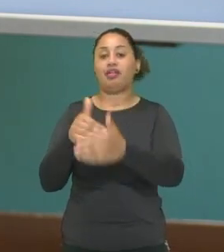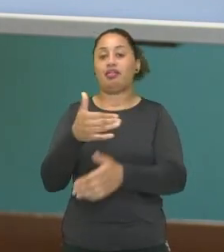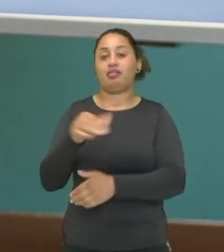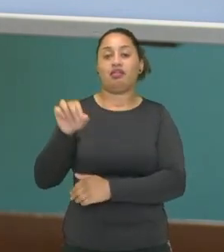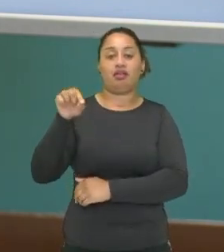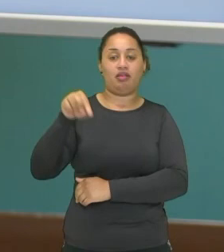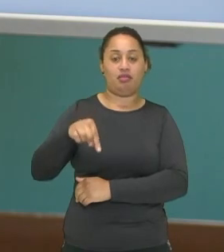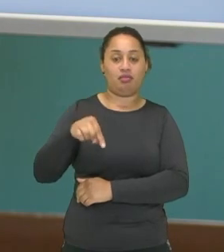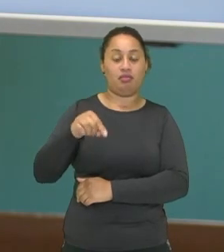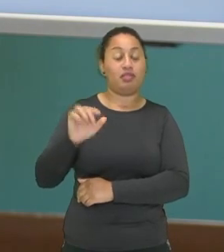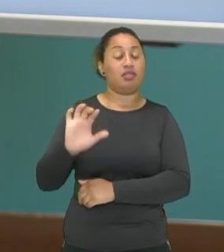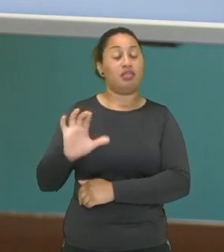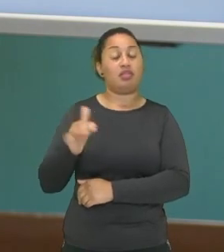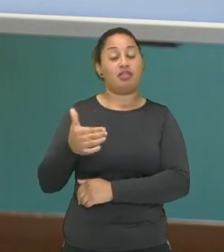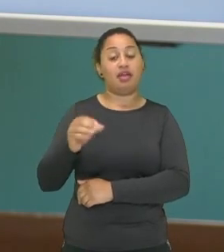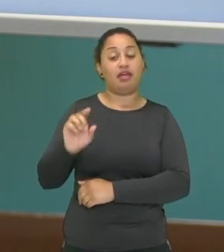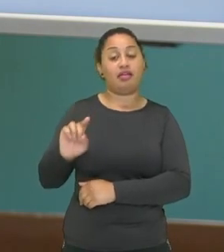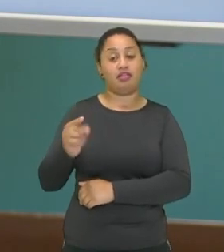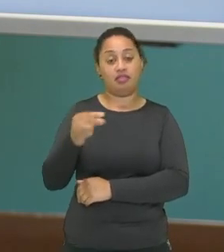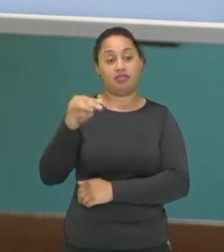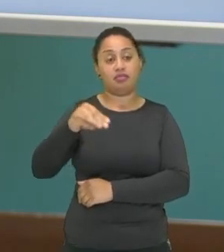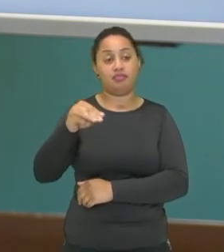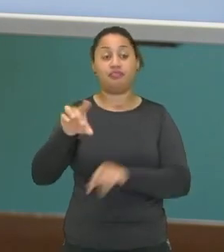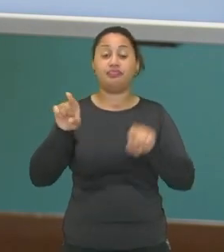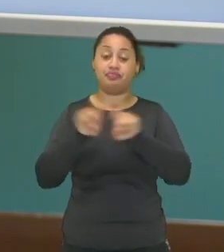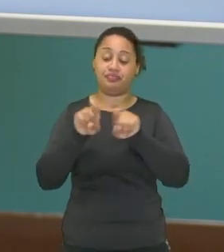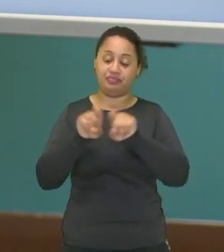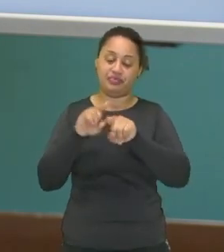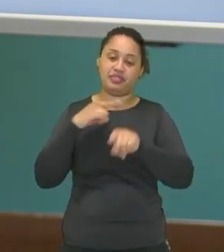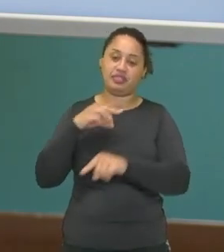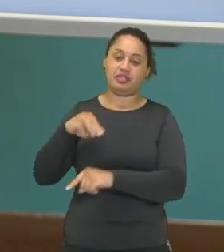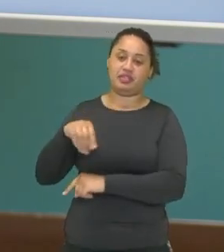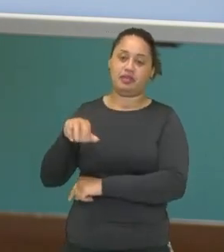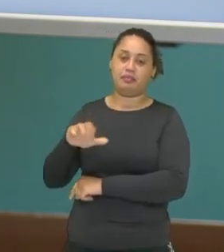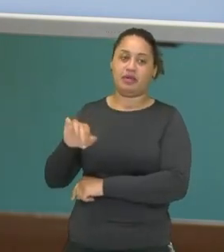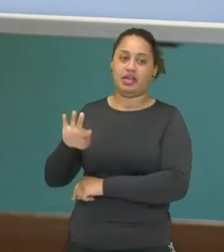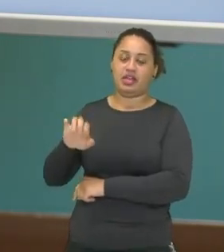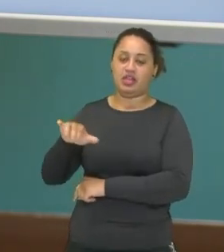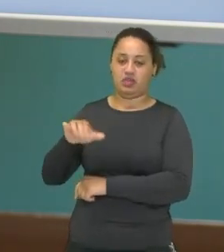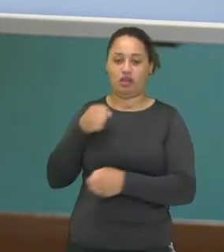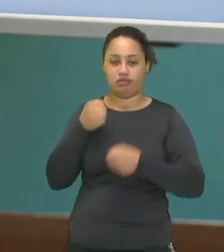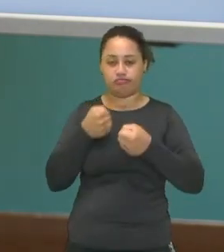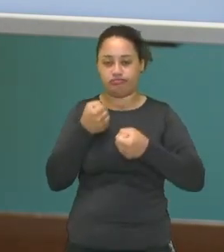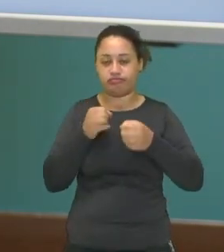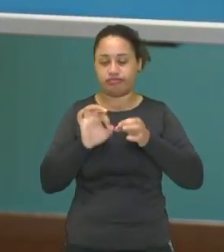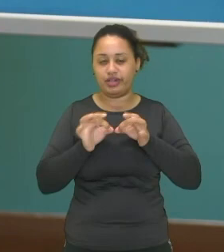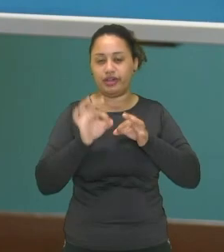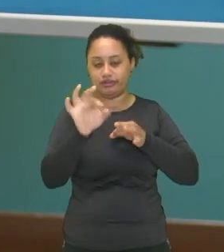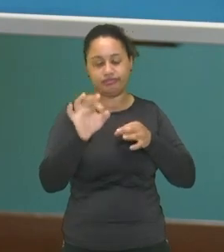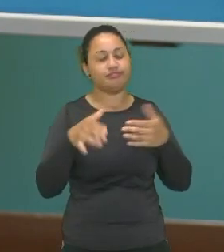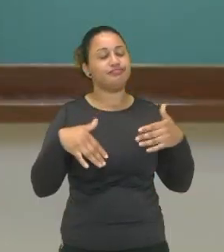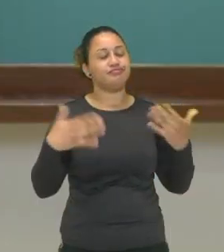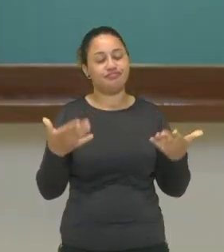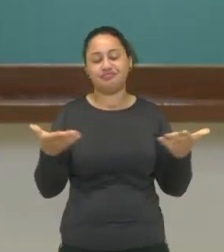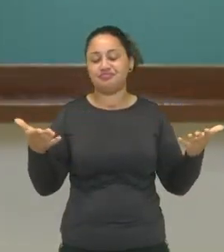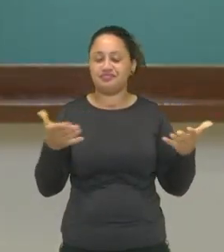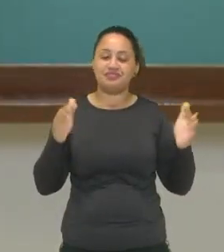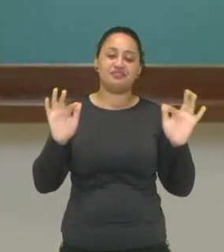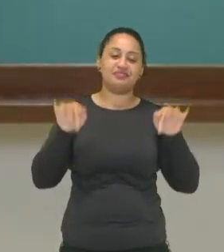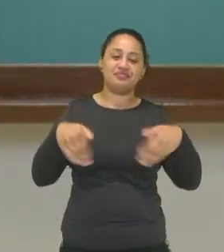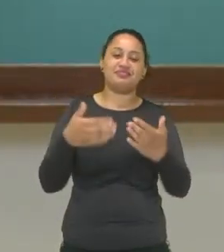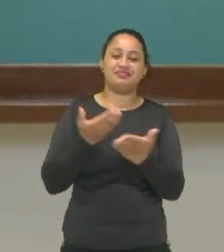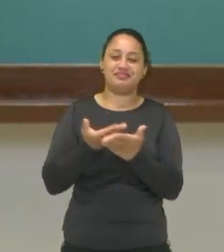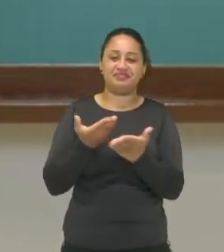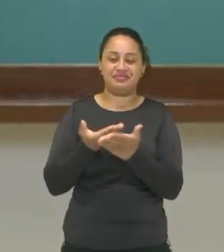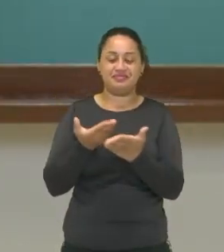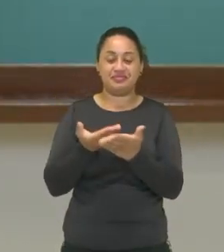10.000 metros e ainda sem esquecer a nossa maratona. Muito bem, pessoal, então a gente finalizou